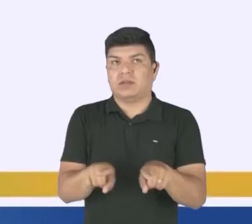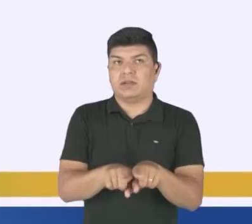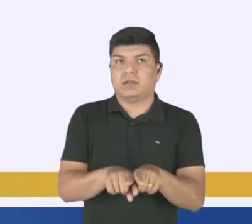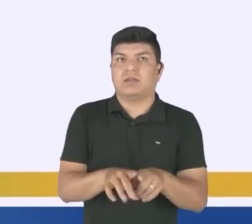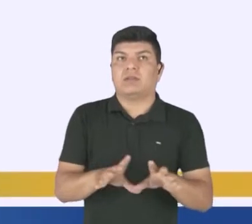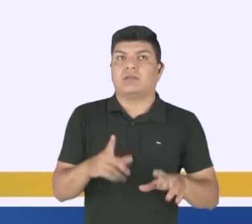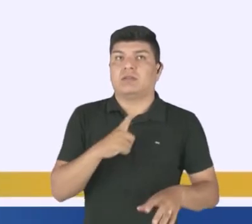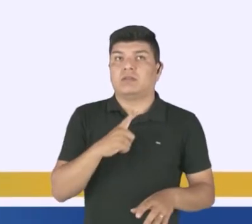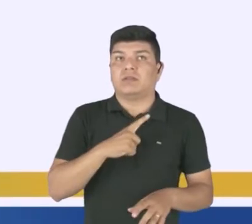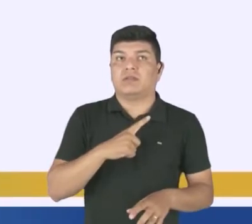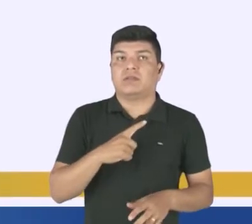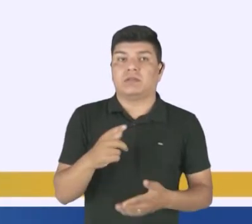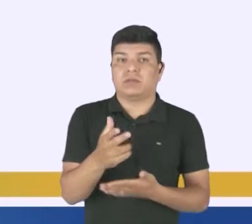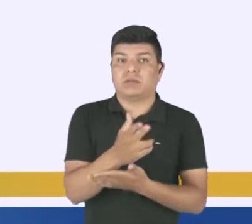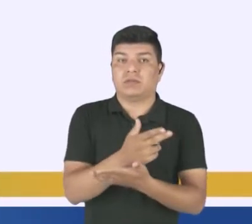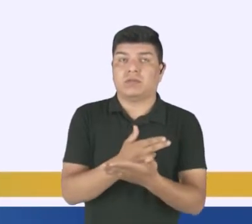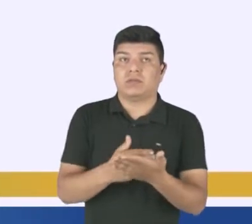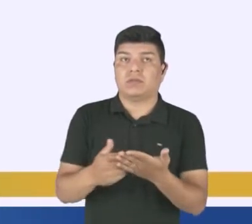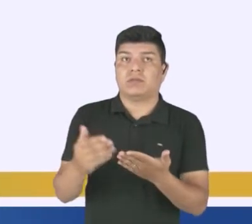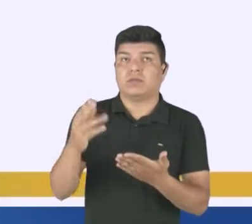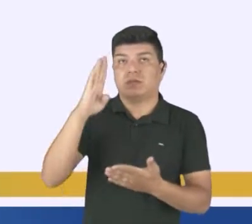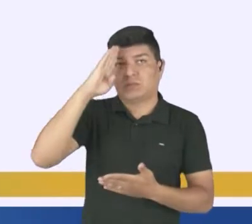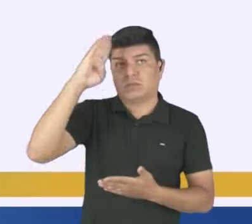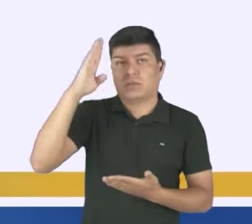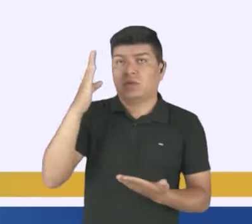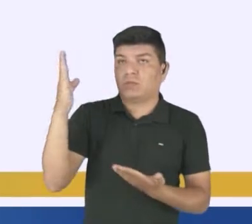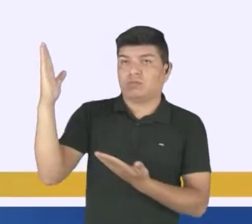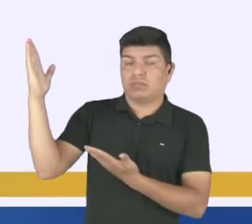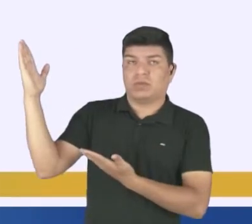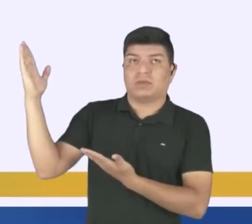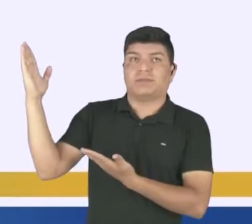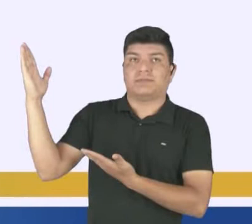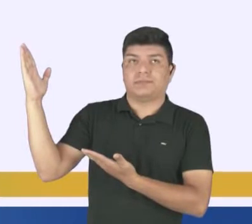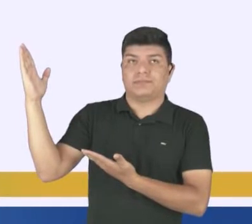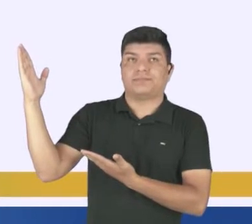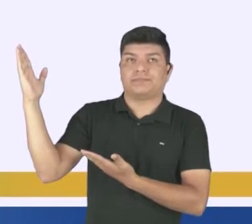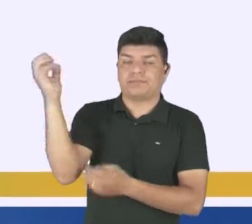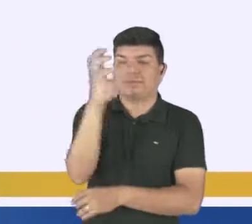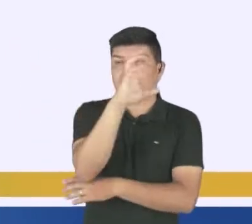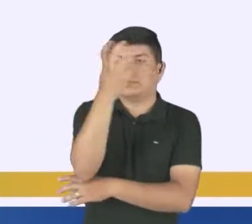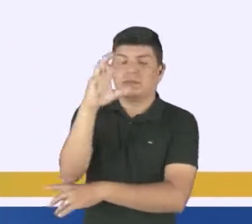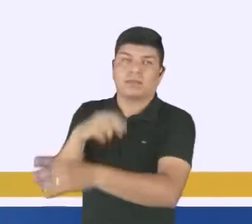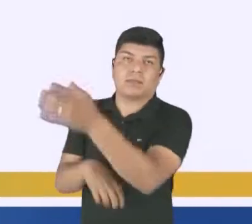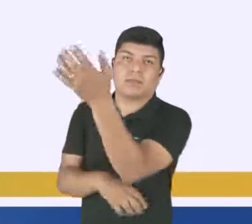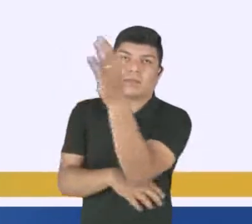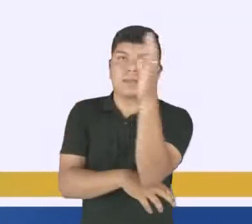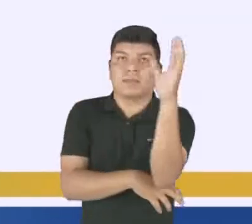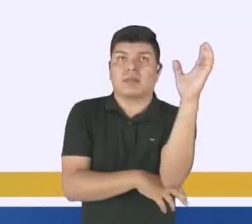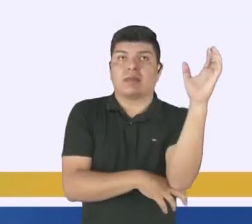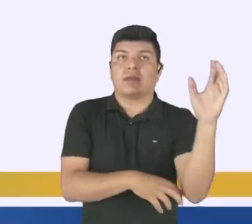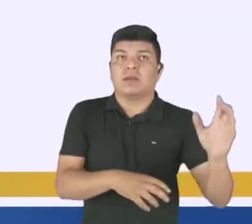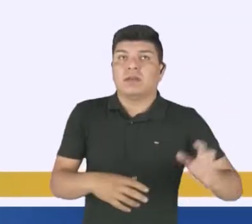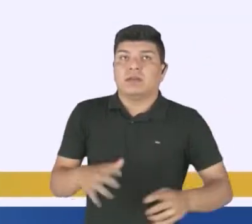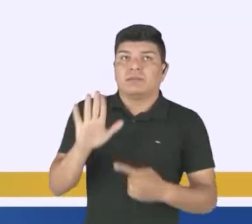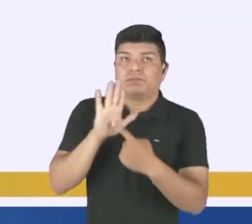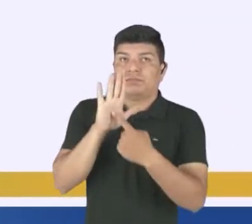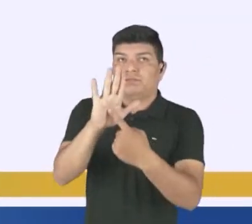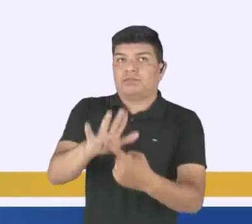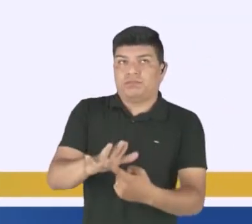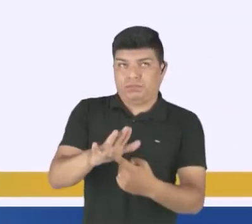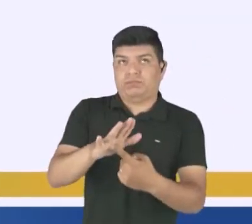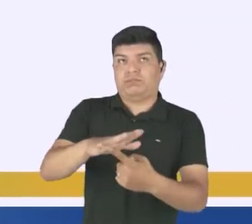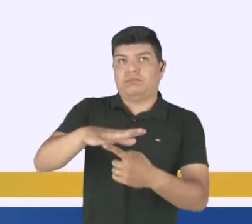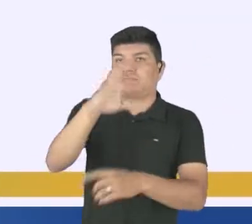nós temos a ilustração desses principais formações florestais. Destaque para a floresta amazônica.